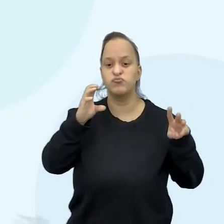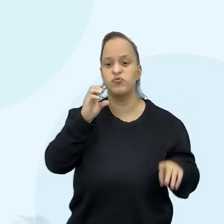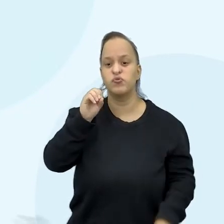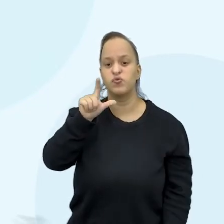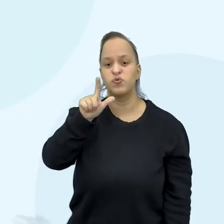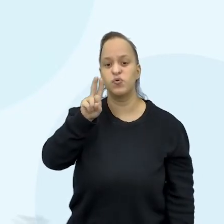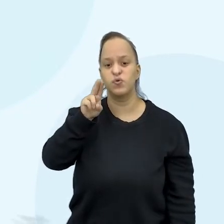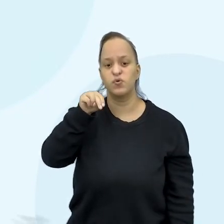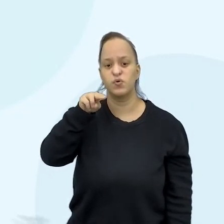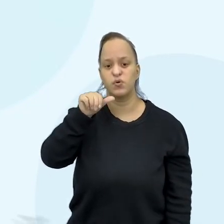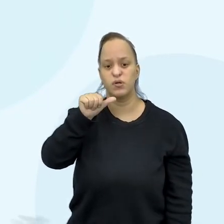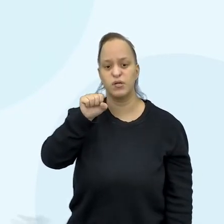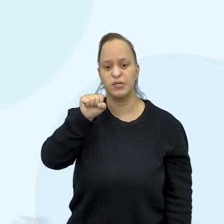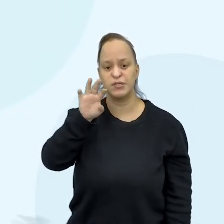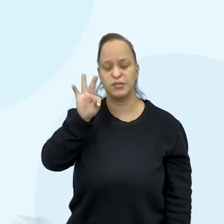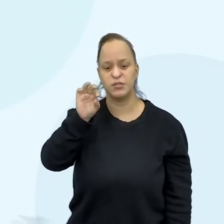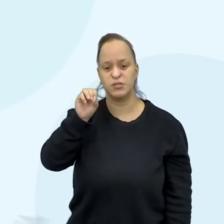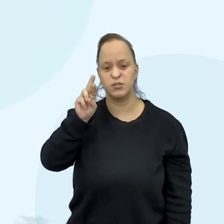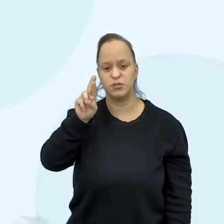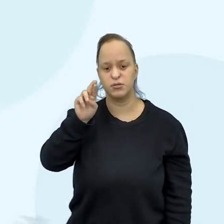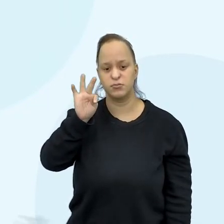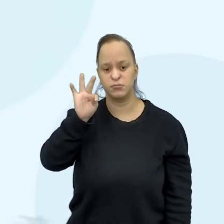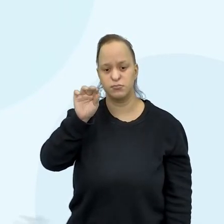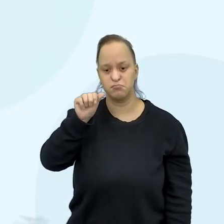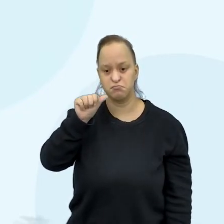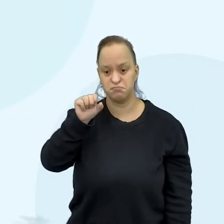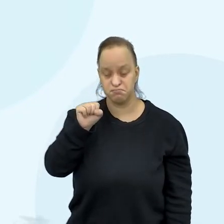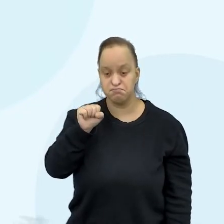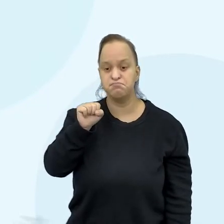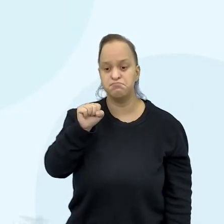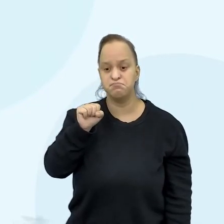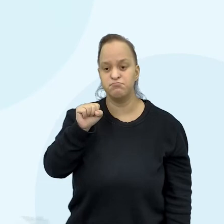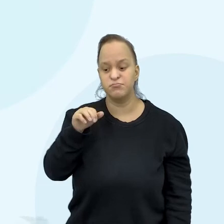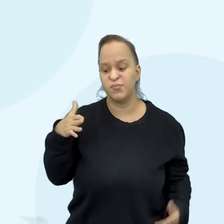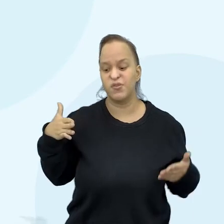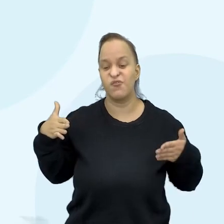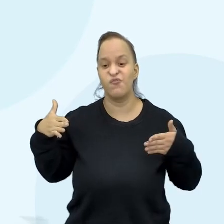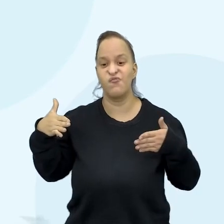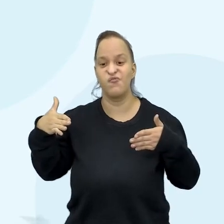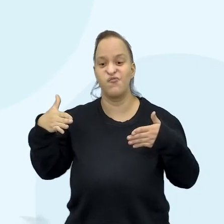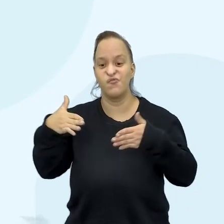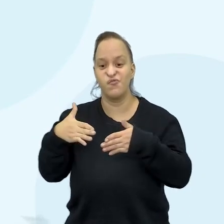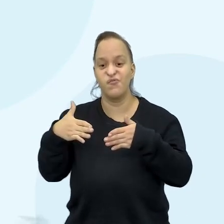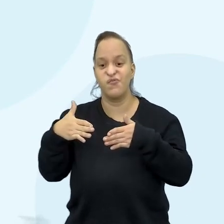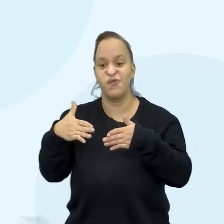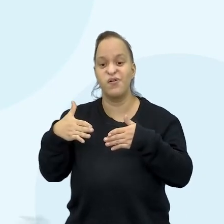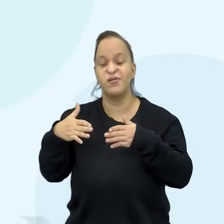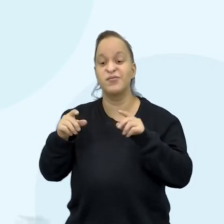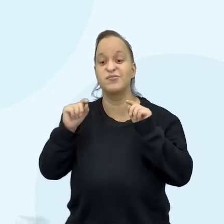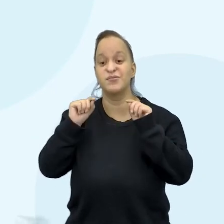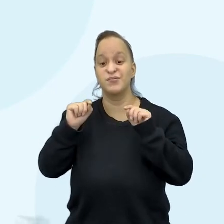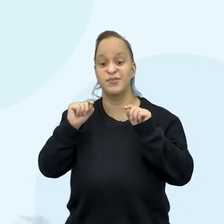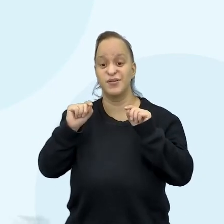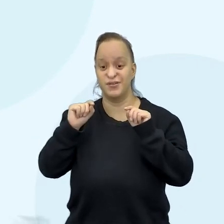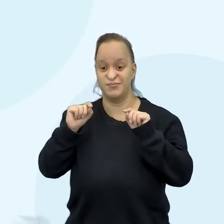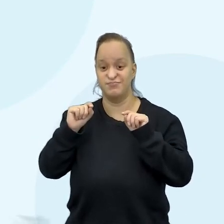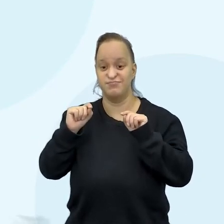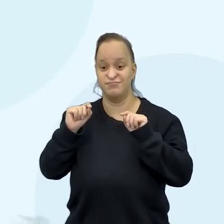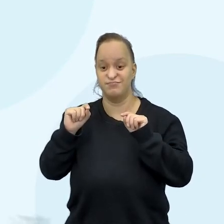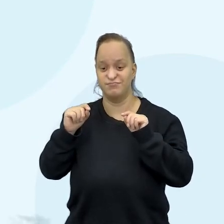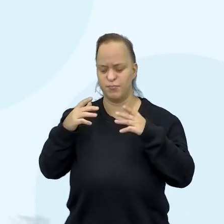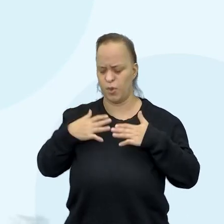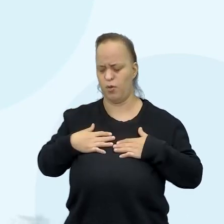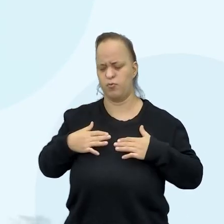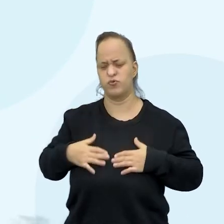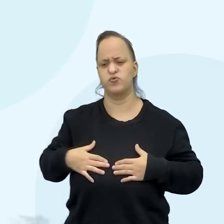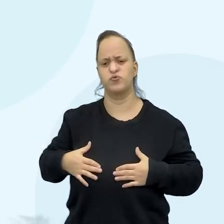a disciplina utilizada em prol de construir corpos dóceis, corpos que não